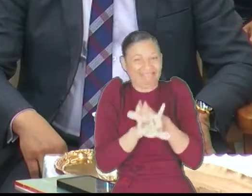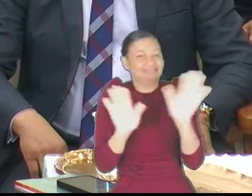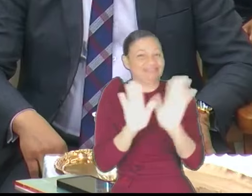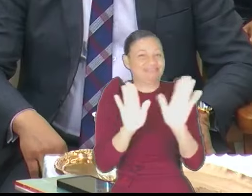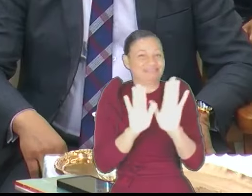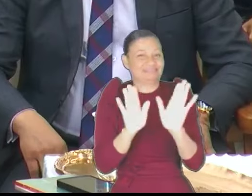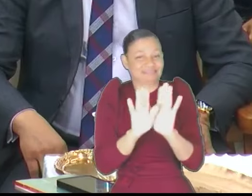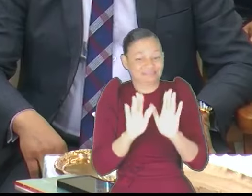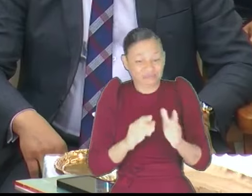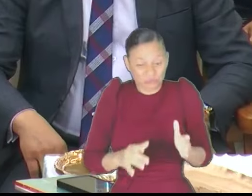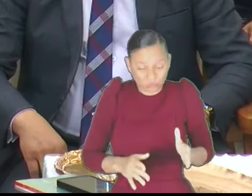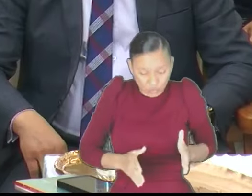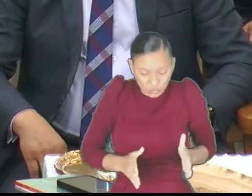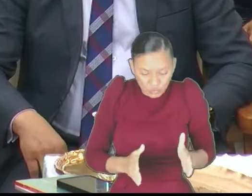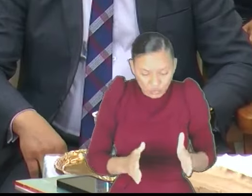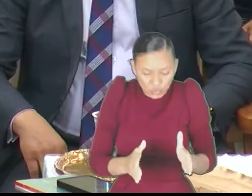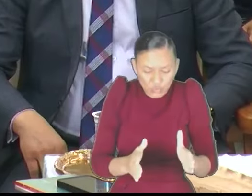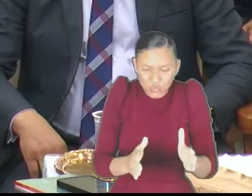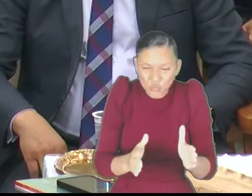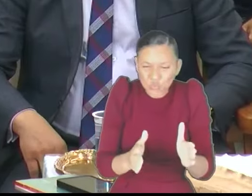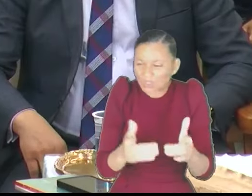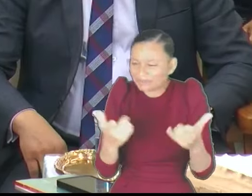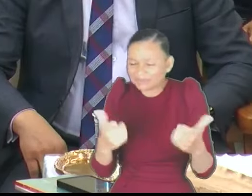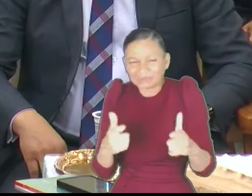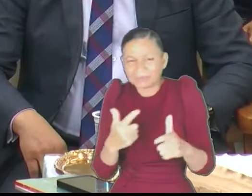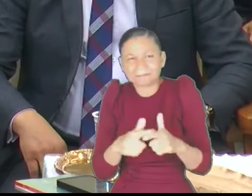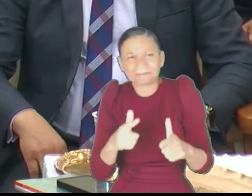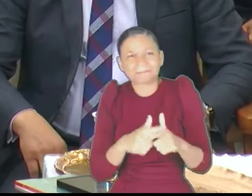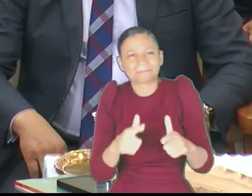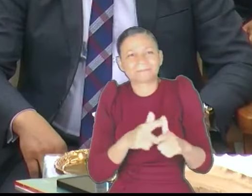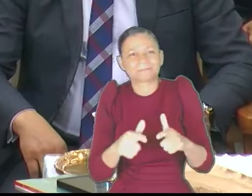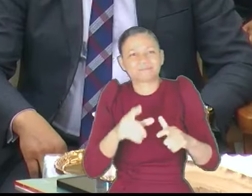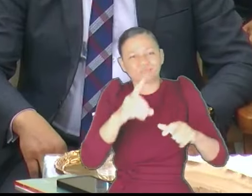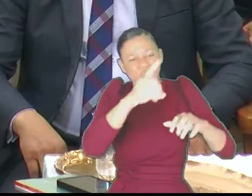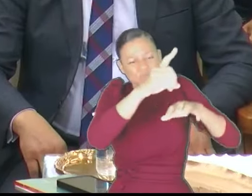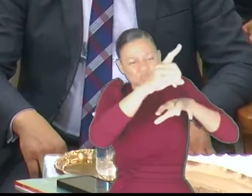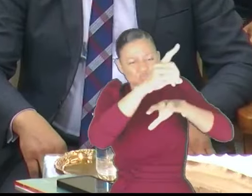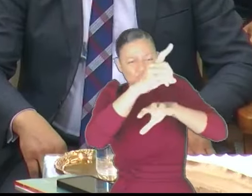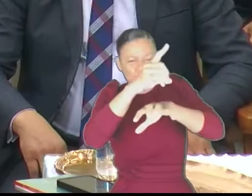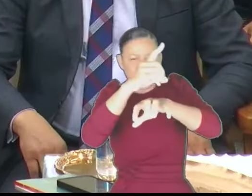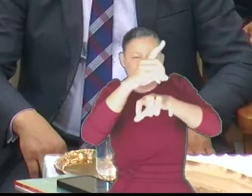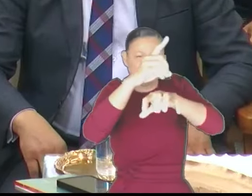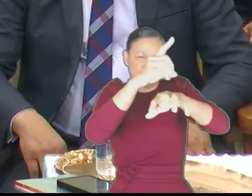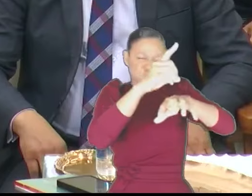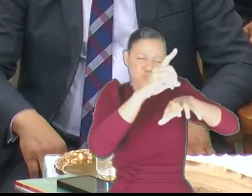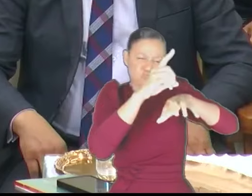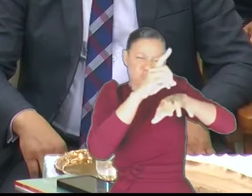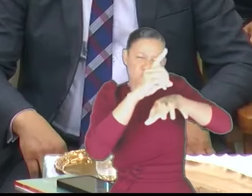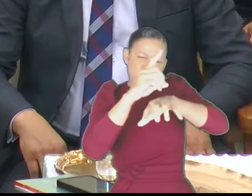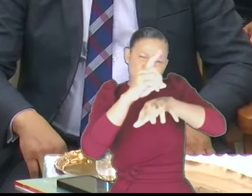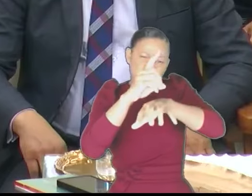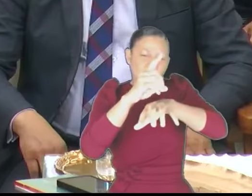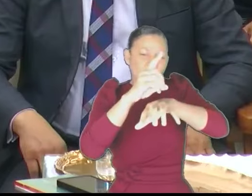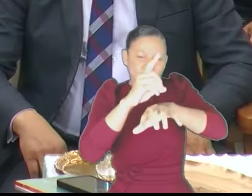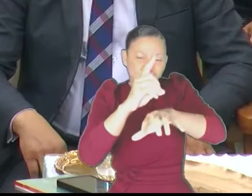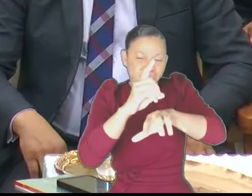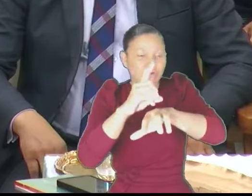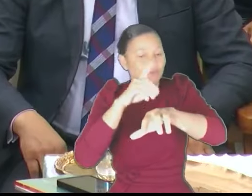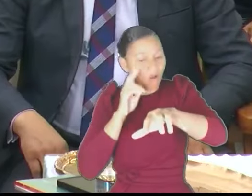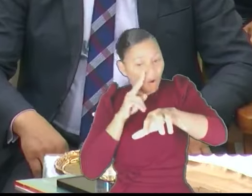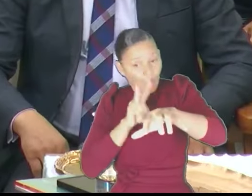Segundo, deserto não tem caminho, não tem estrada, não tem problema. Vocês vão ser guiados pela sombra. Conforme a sombra se mover, vocês se